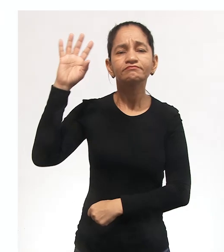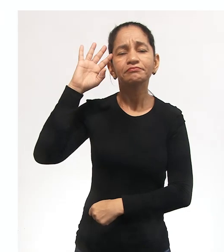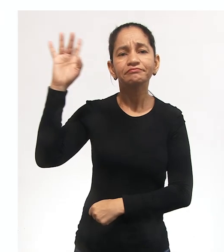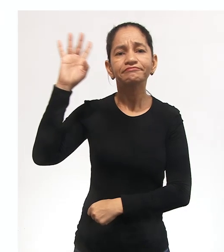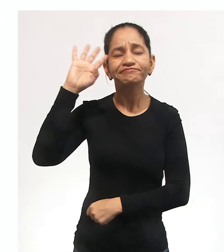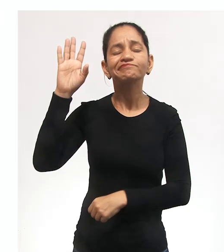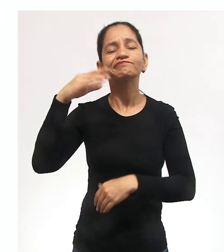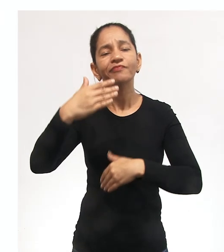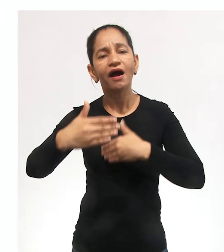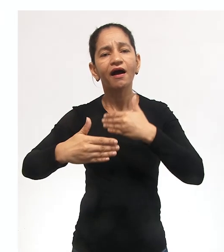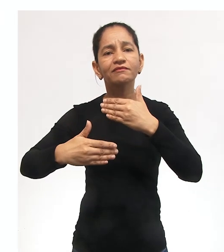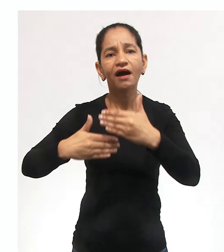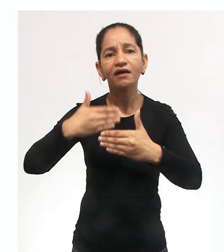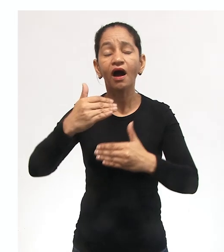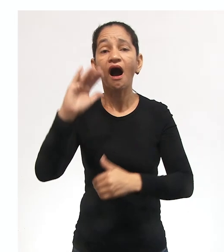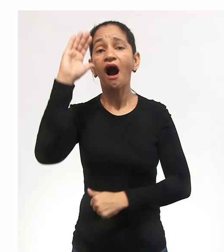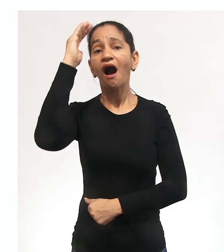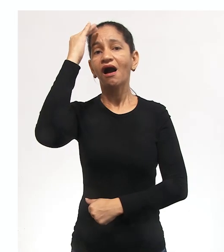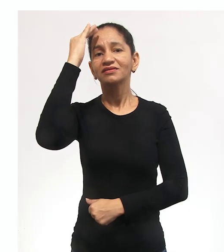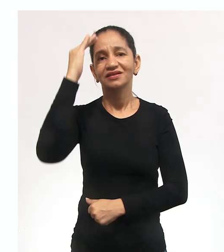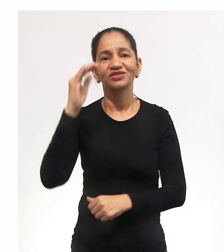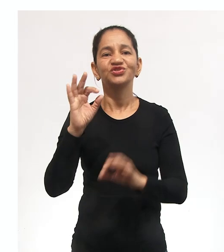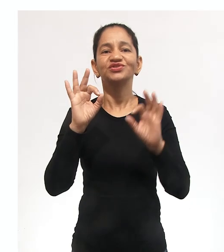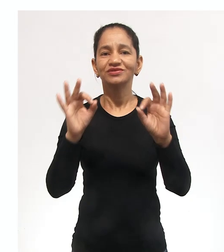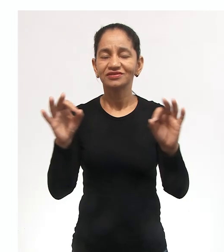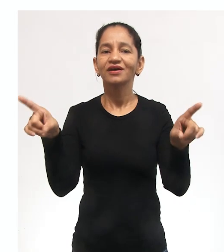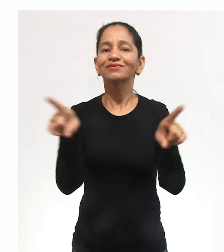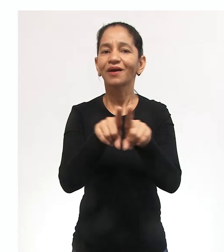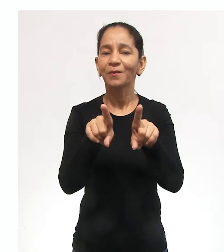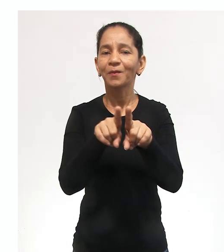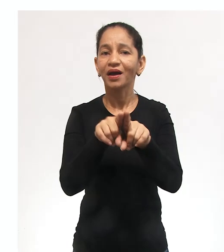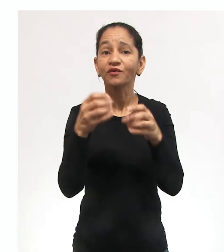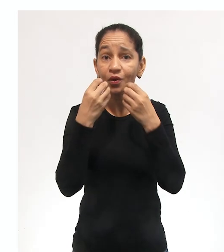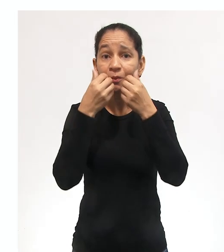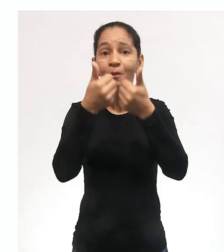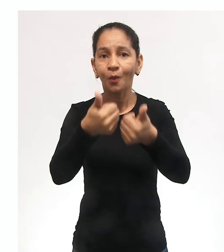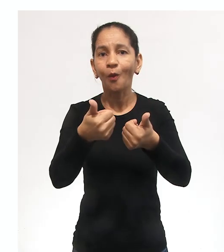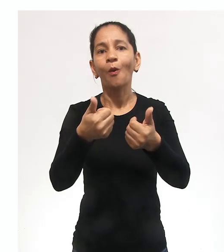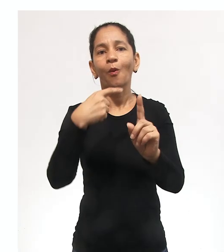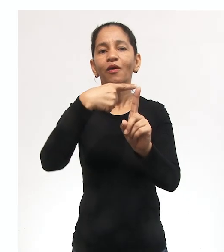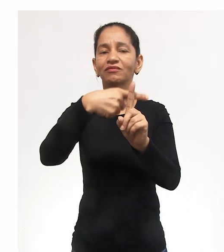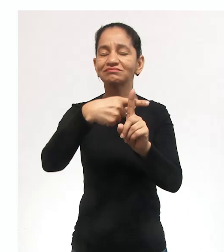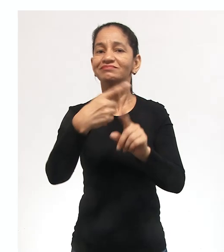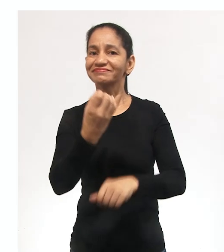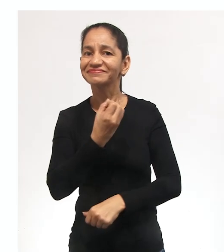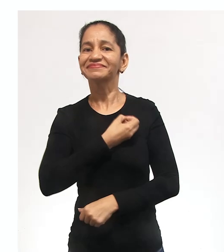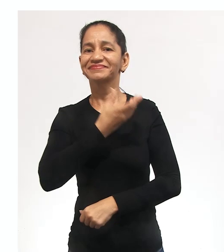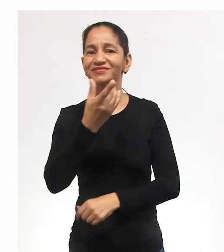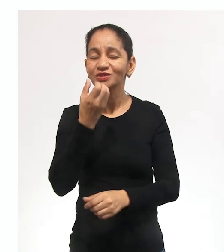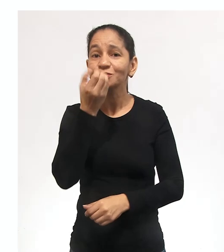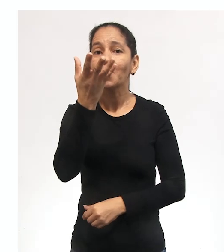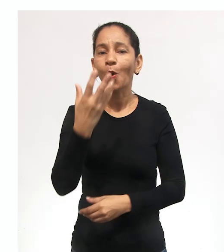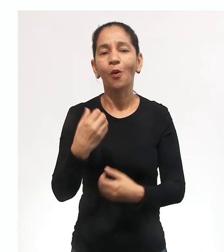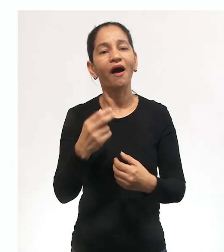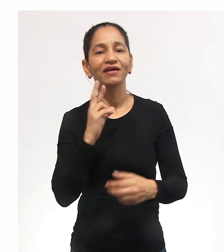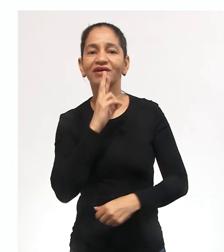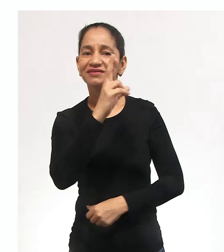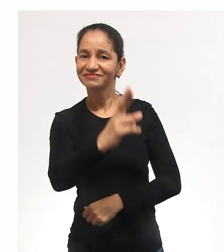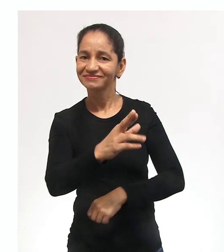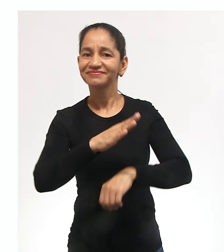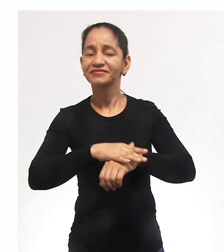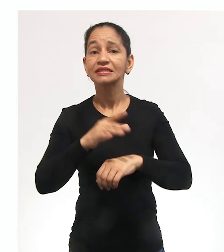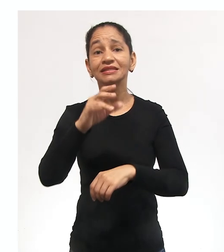reflexão contínua para entender se aquela atividade foi realizada com sucesso. E é muito comum que,